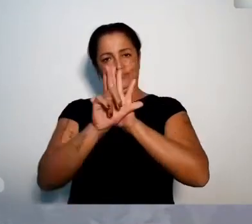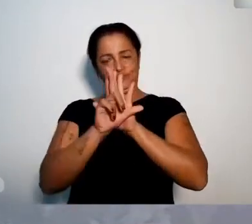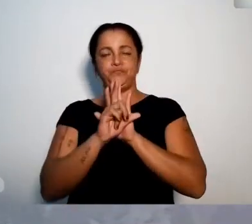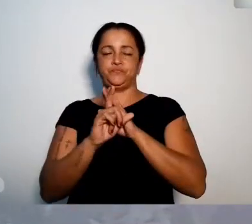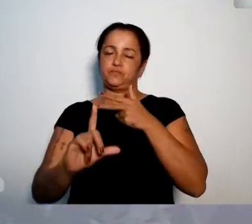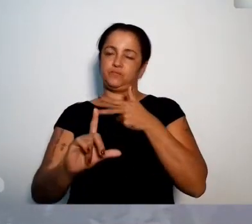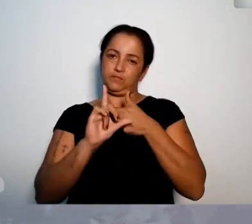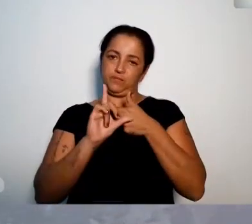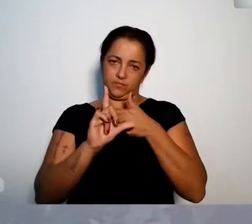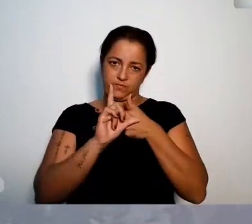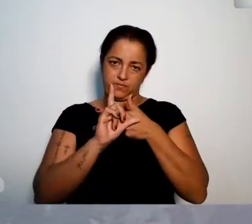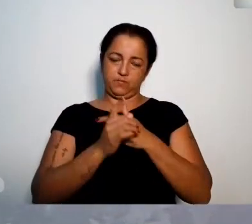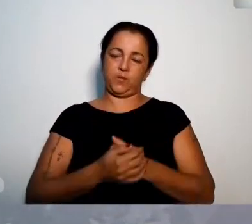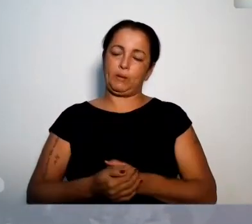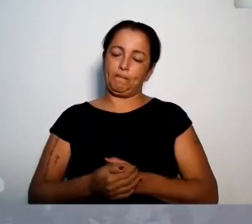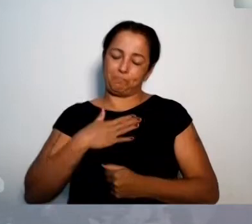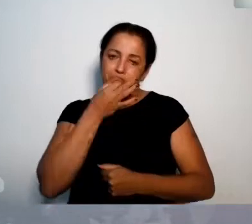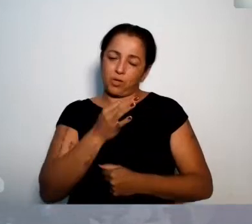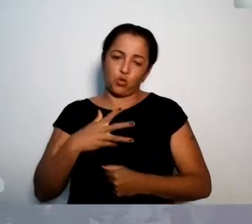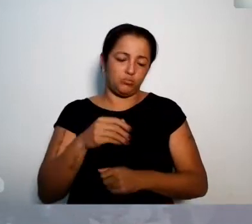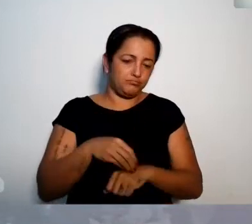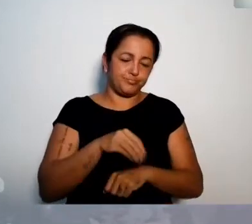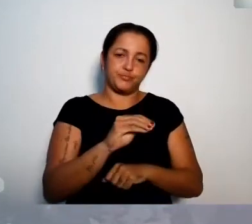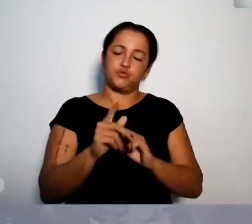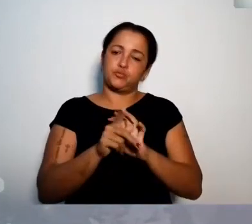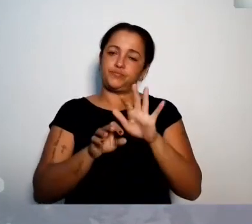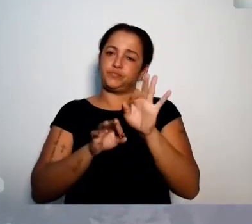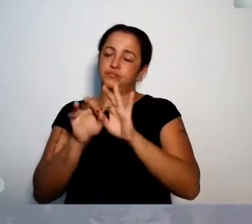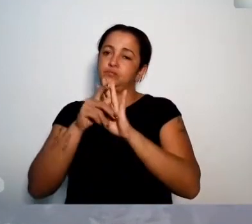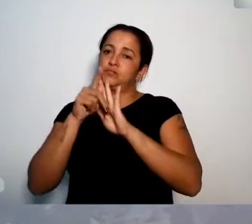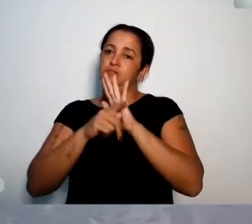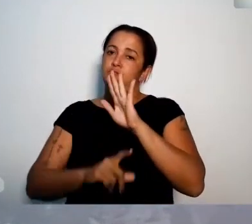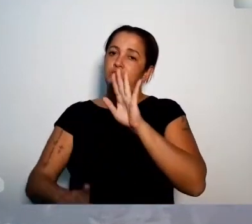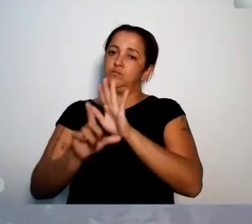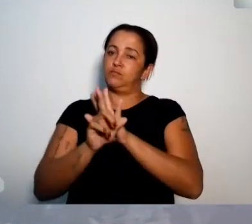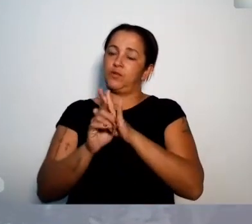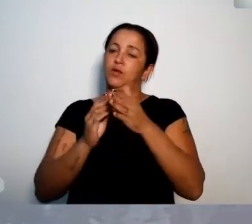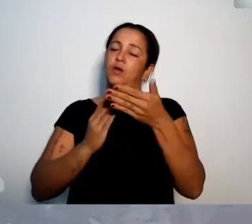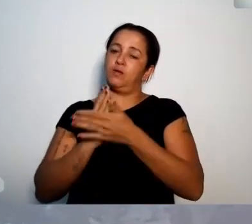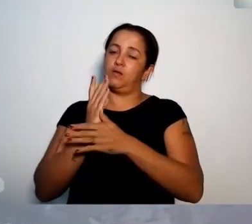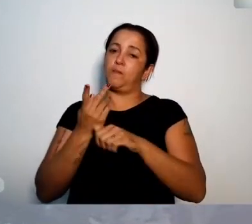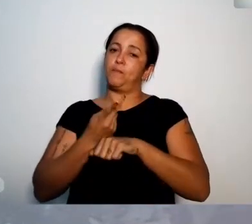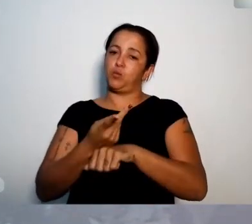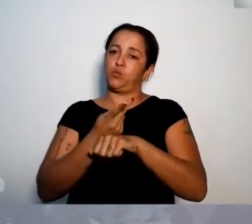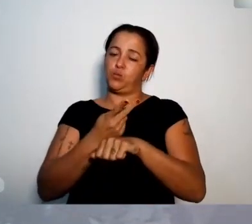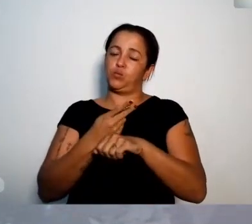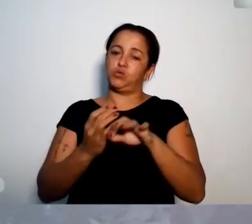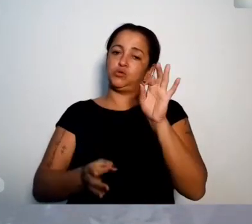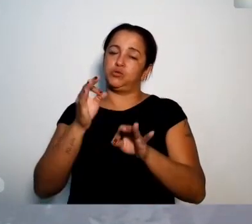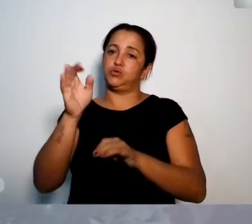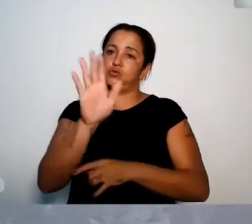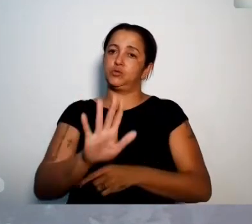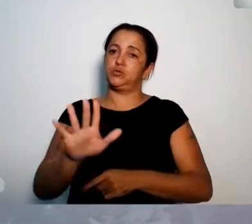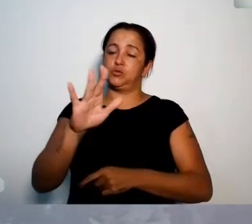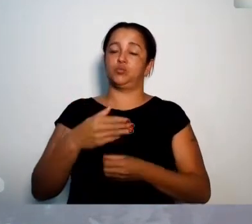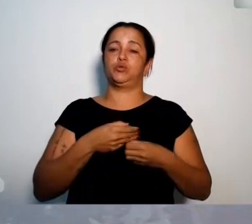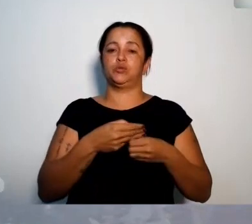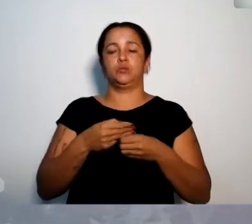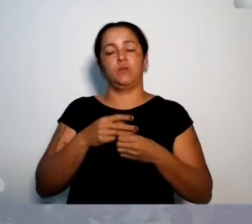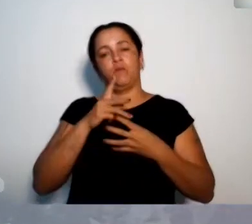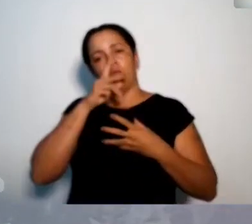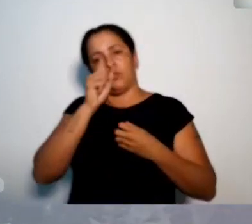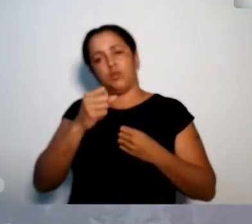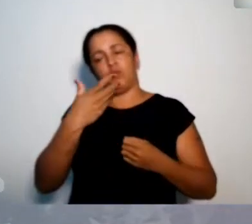todas as incumbências que, através do projeto de lei, são dadas à Procuradoria-Geral do Município, elas fortalecem, de uma maneira